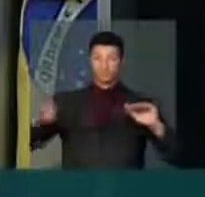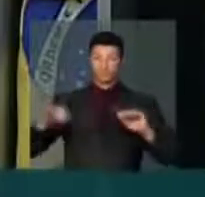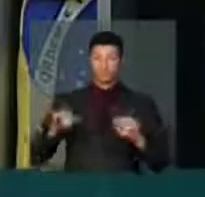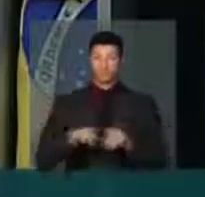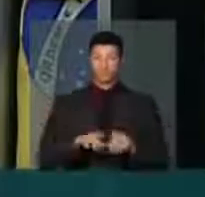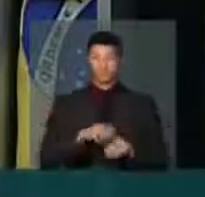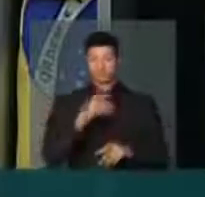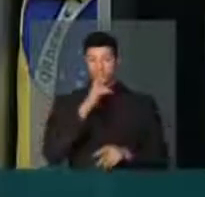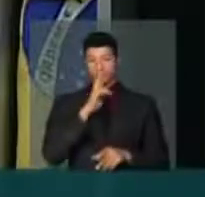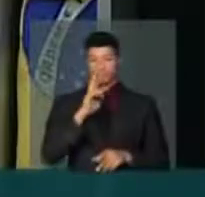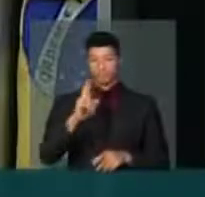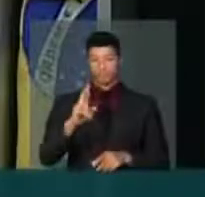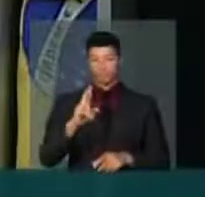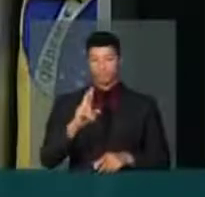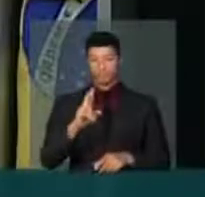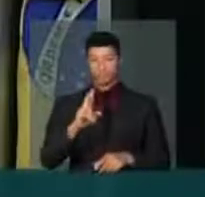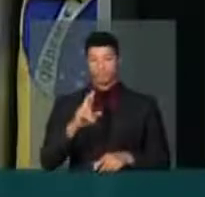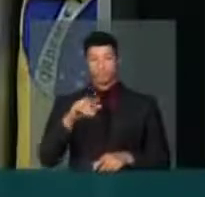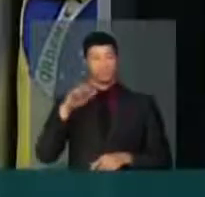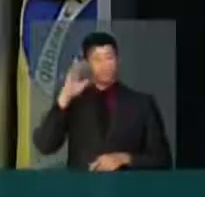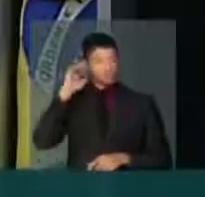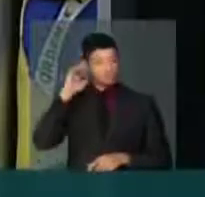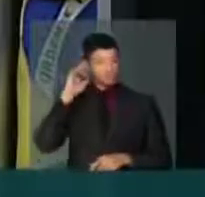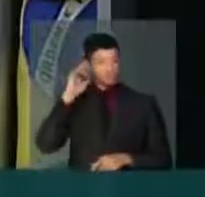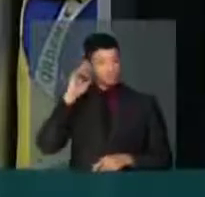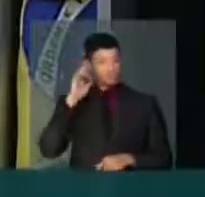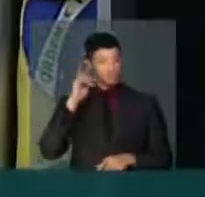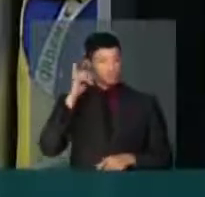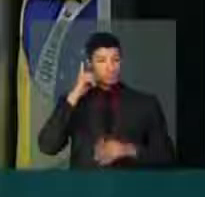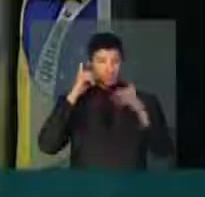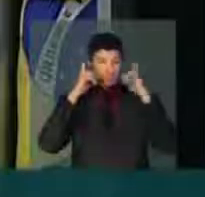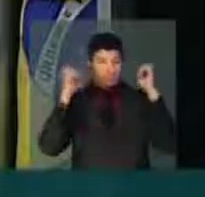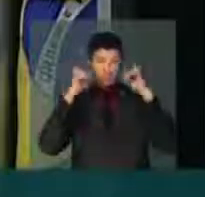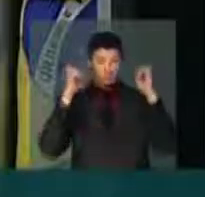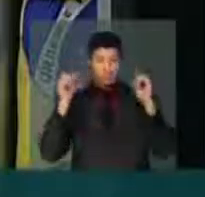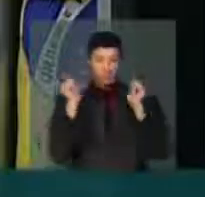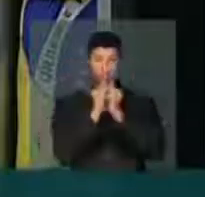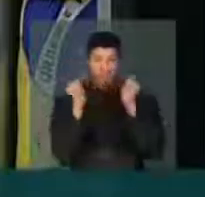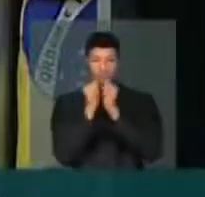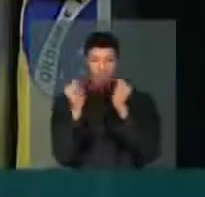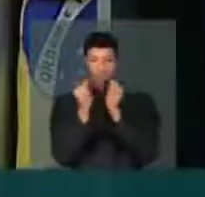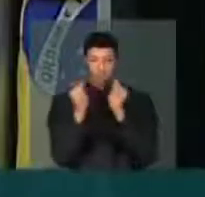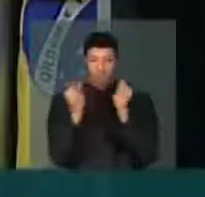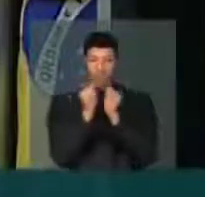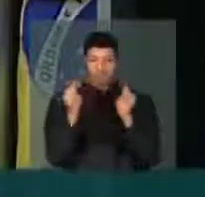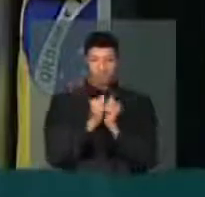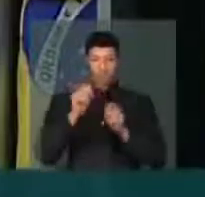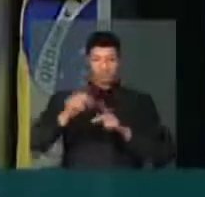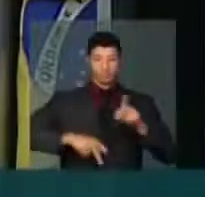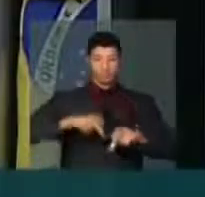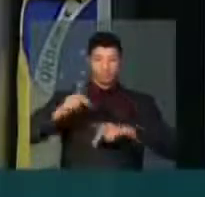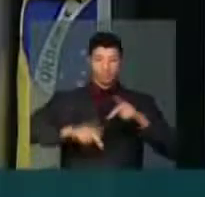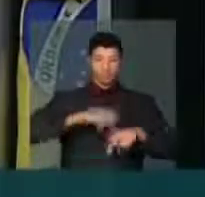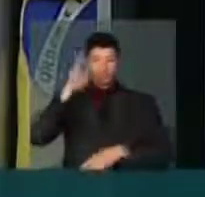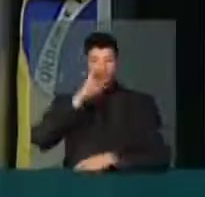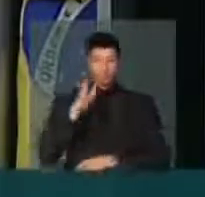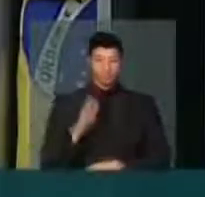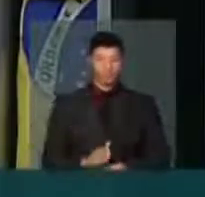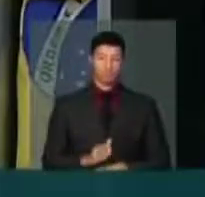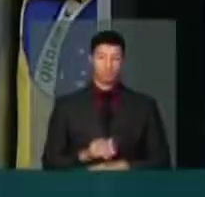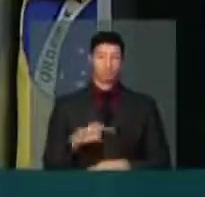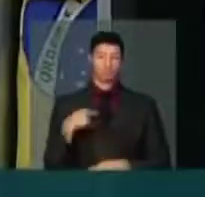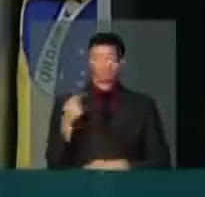em resposta ouviu um sonoro panelaço do povo brasileiro.